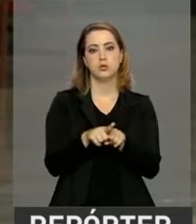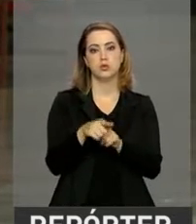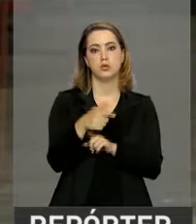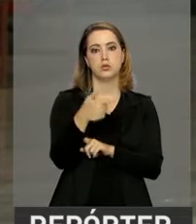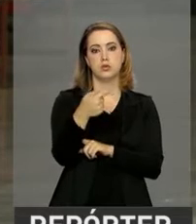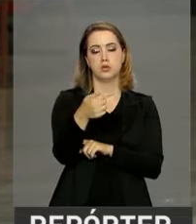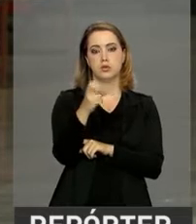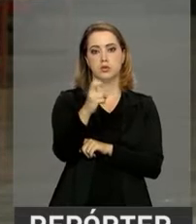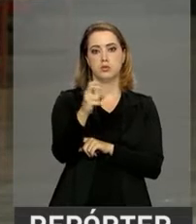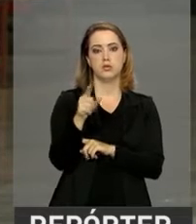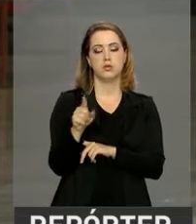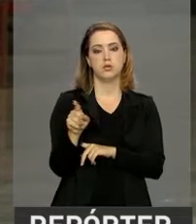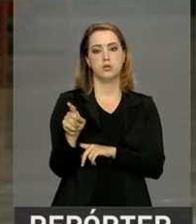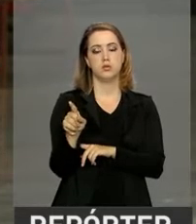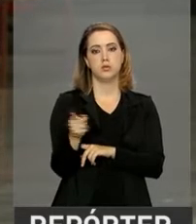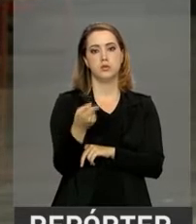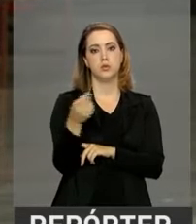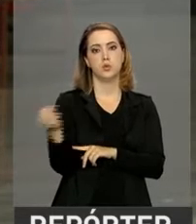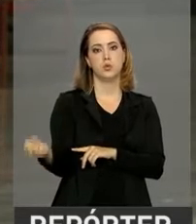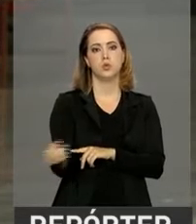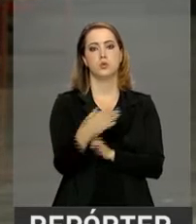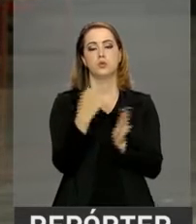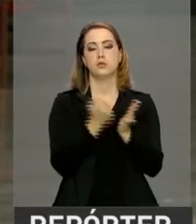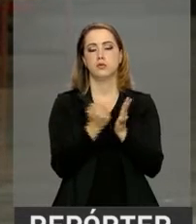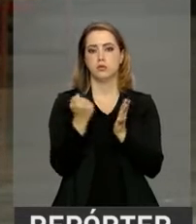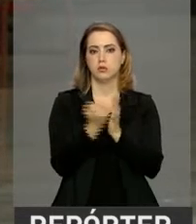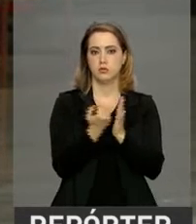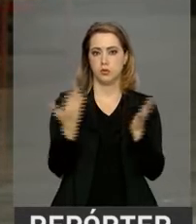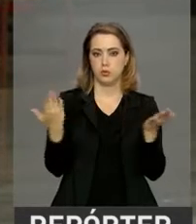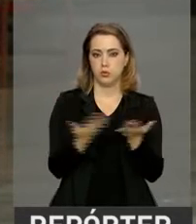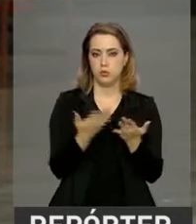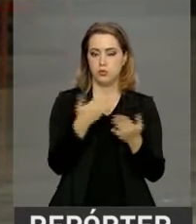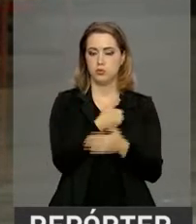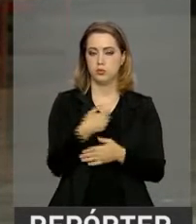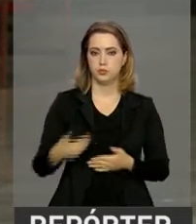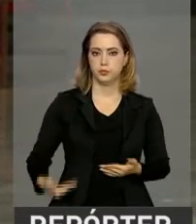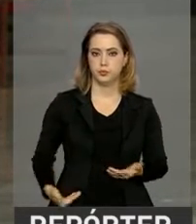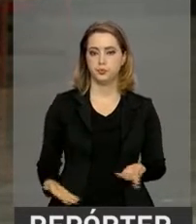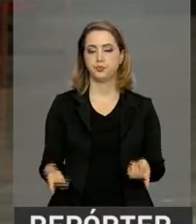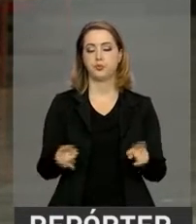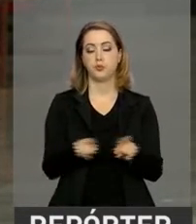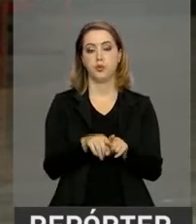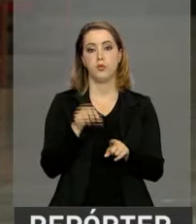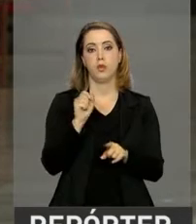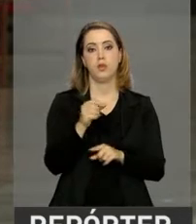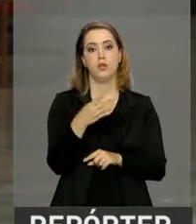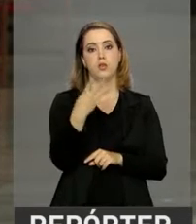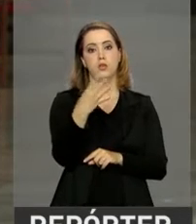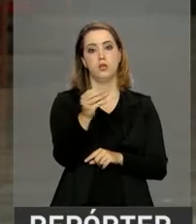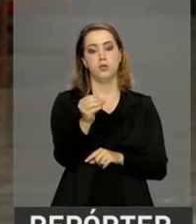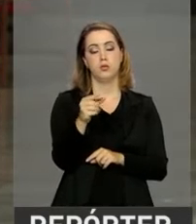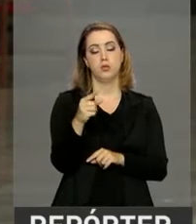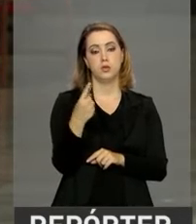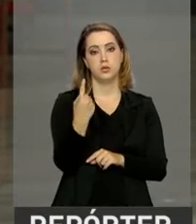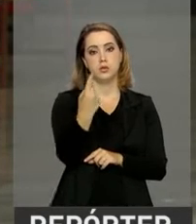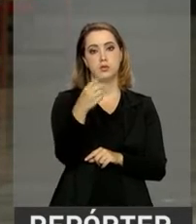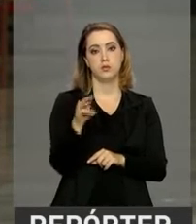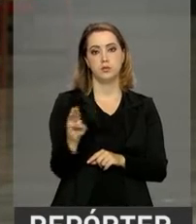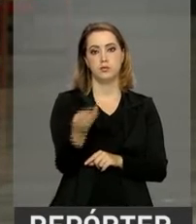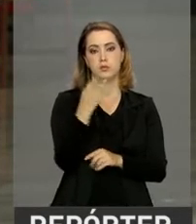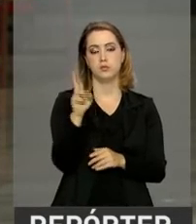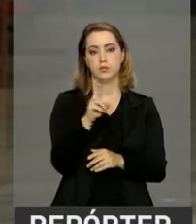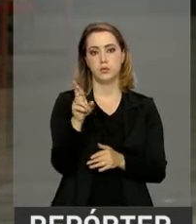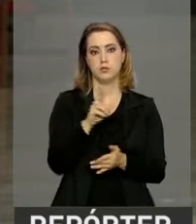mil novos contratos do governo atual o restante dos recursos cerca de 400 e 1 milhões de reais vão